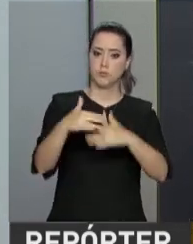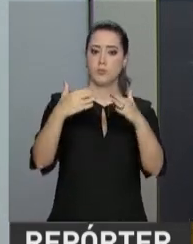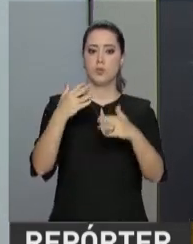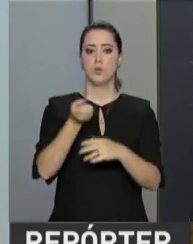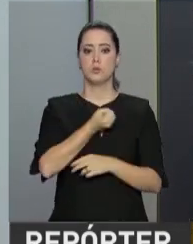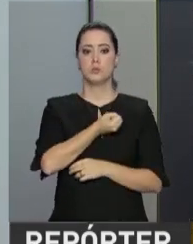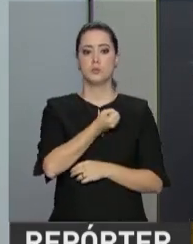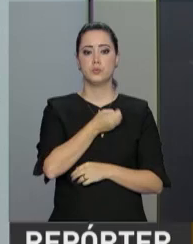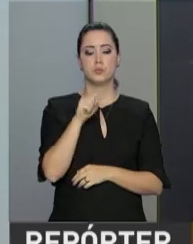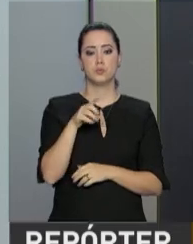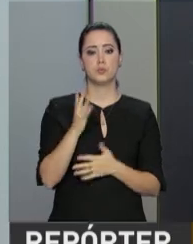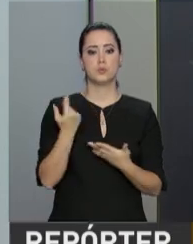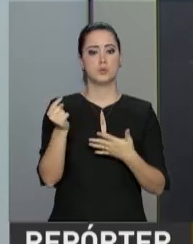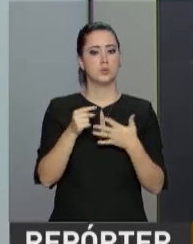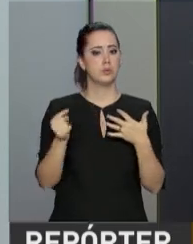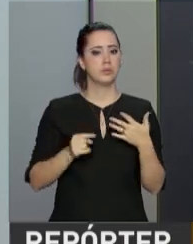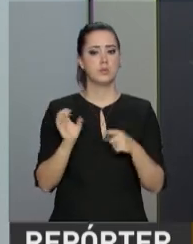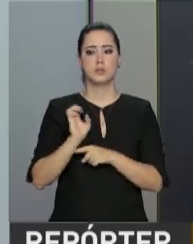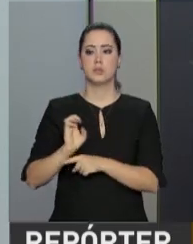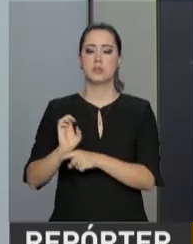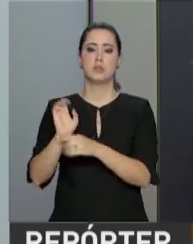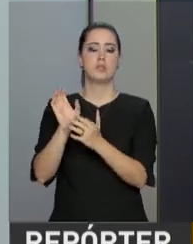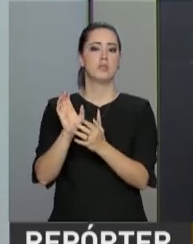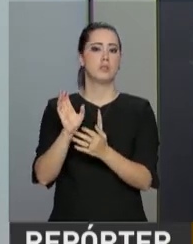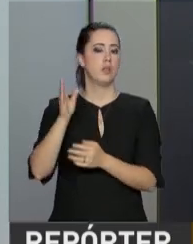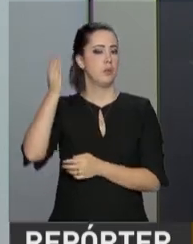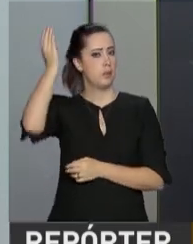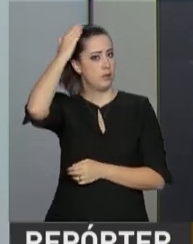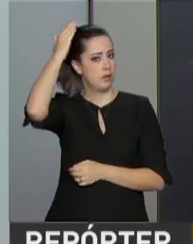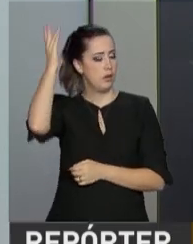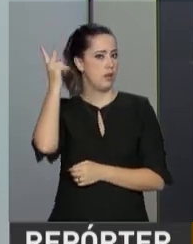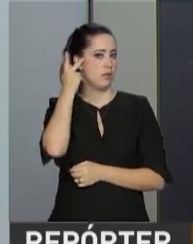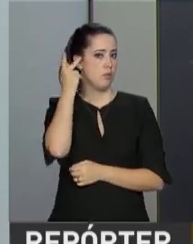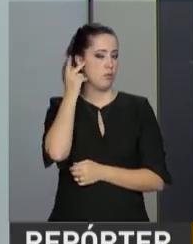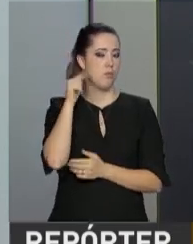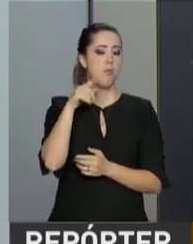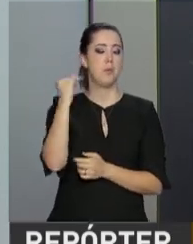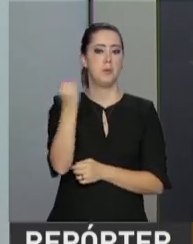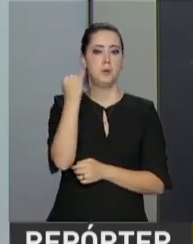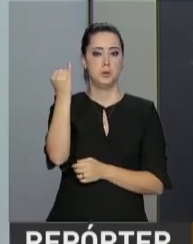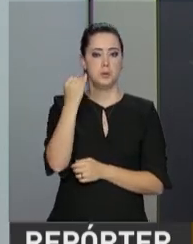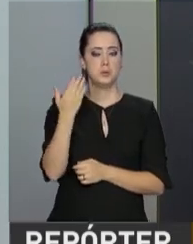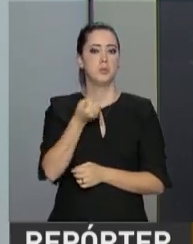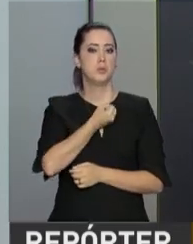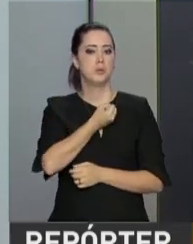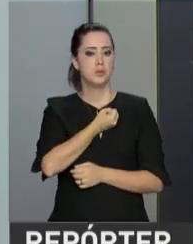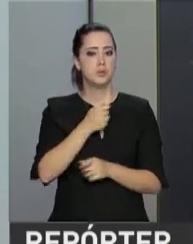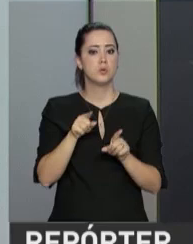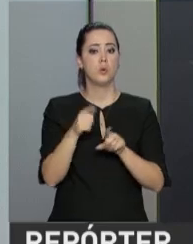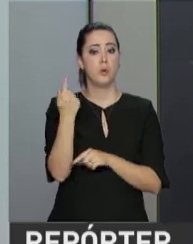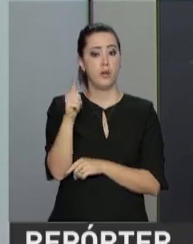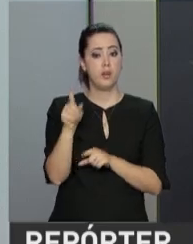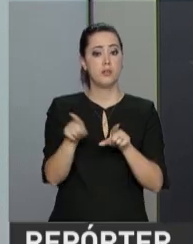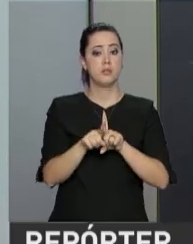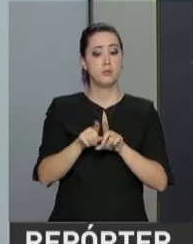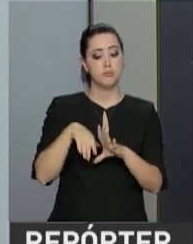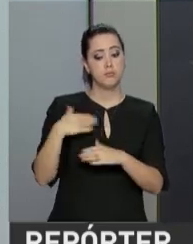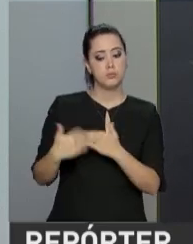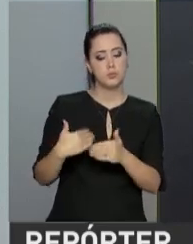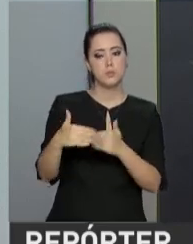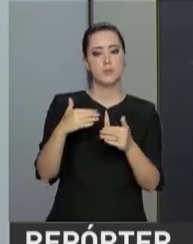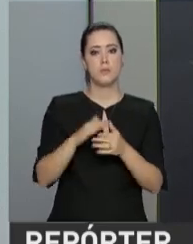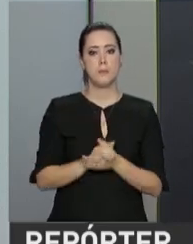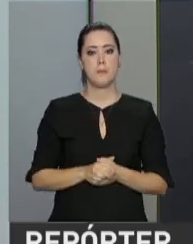dados estados como paraná são paulo estão se destacando bastante goiás também tem se destacado nos últimos anos